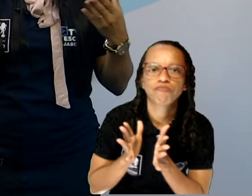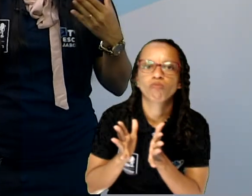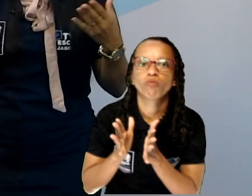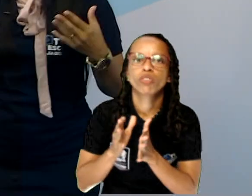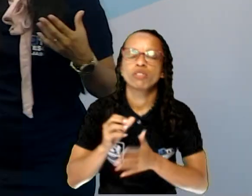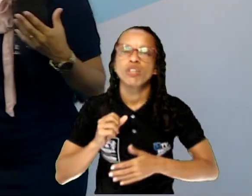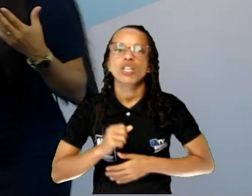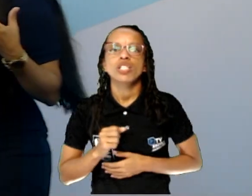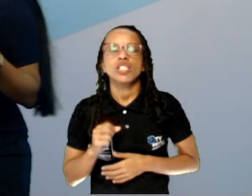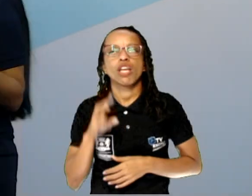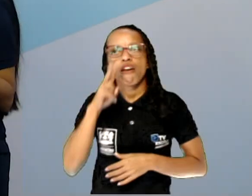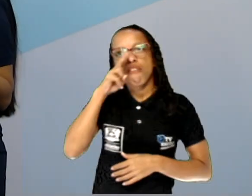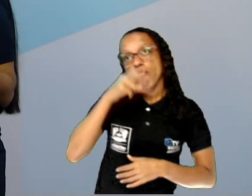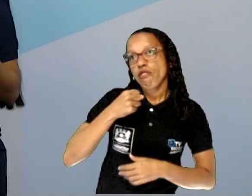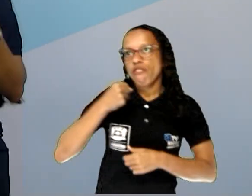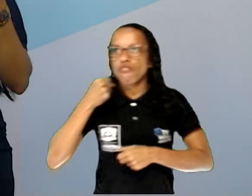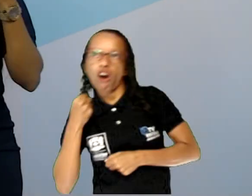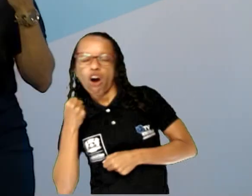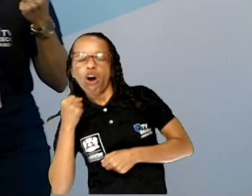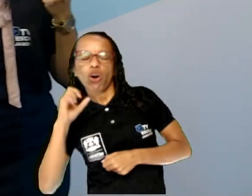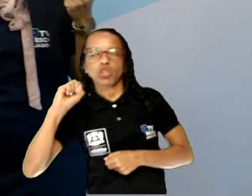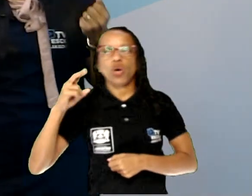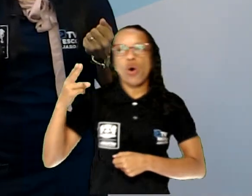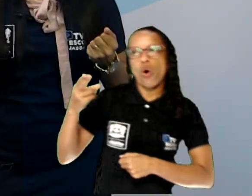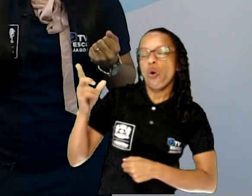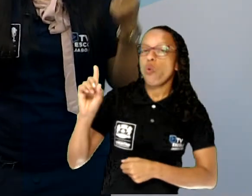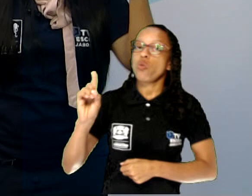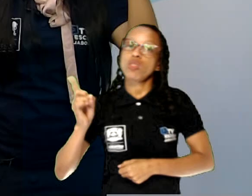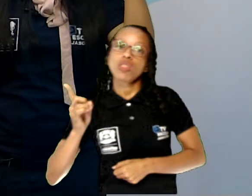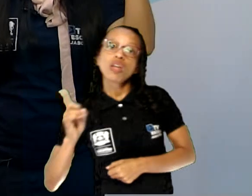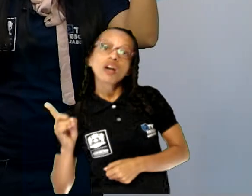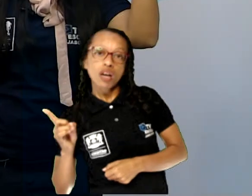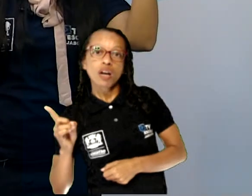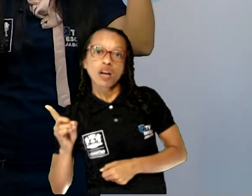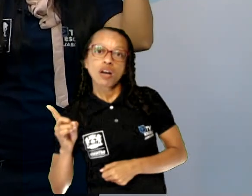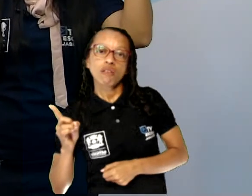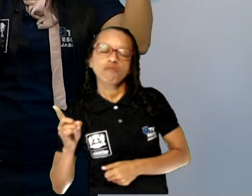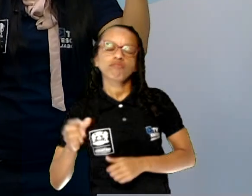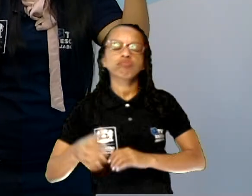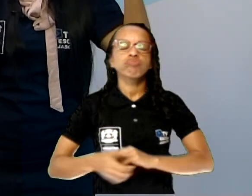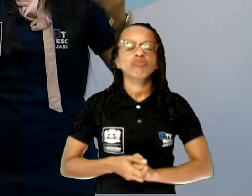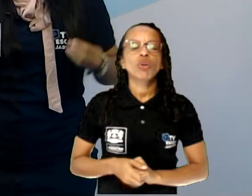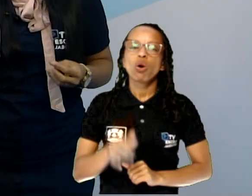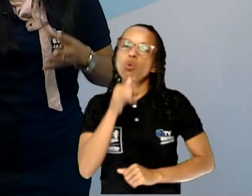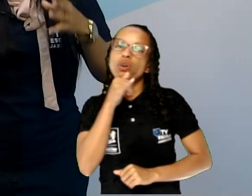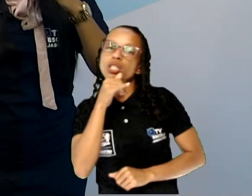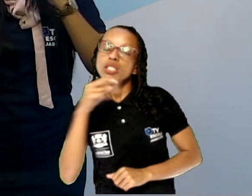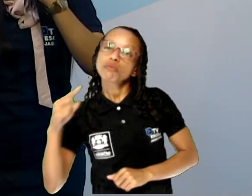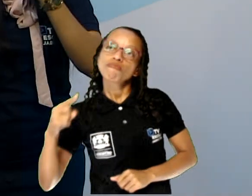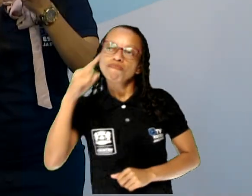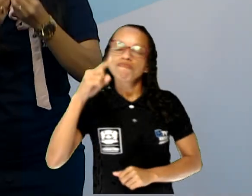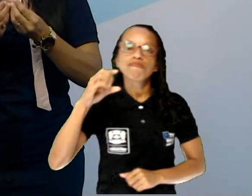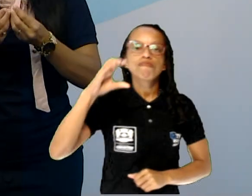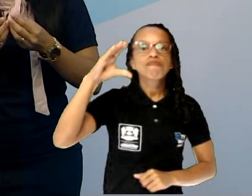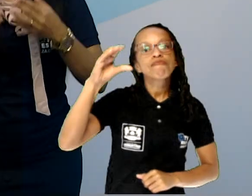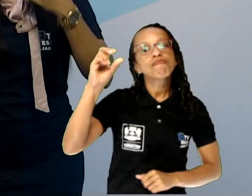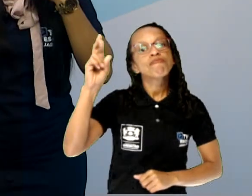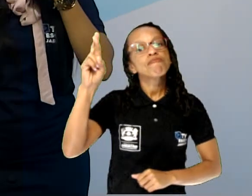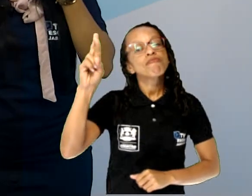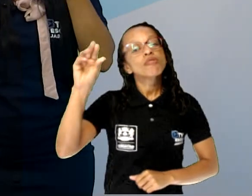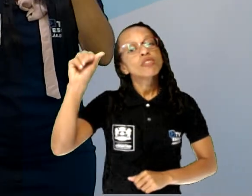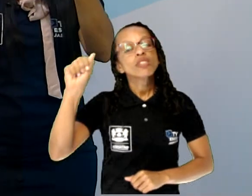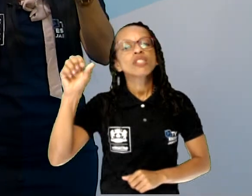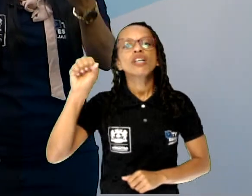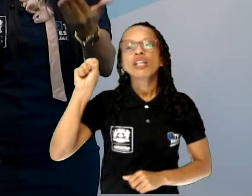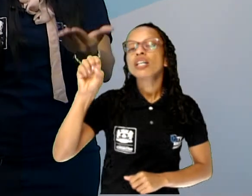junção ali, ó, no caso de um artigo na proposição, que é no caso da crase, que vocês vão estudar isso mais na frente com mais detalhes. Mas é justamente para isso, para que